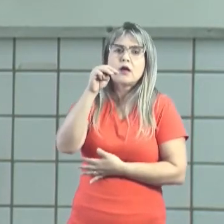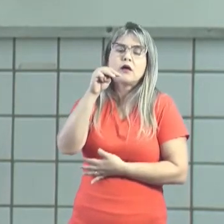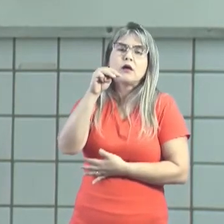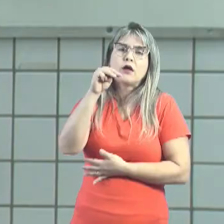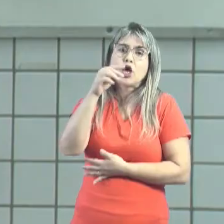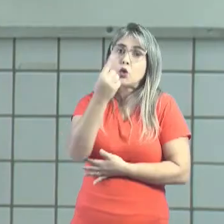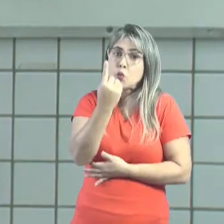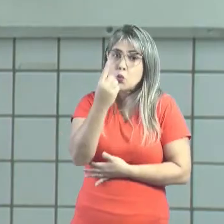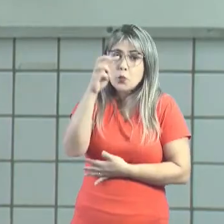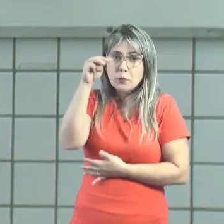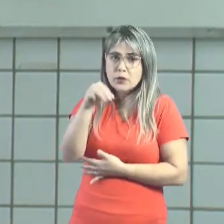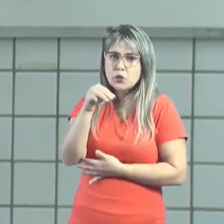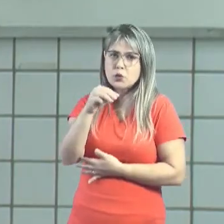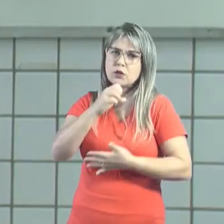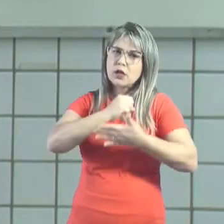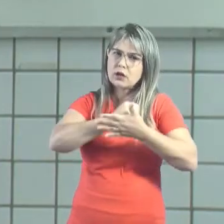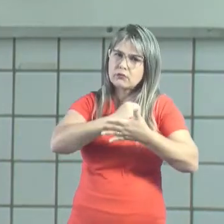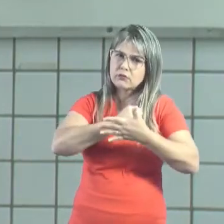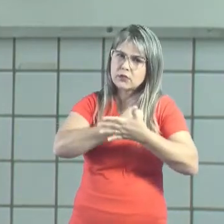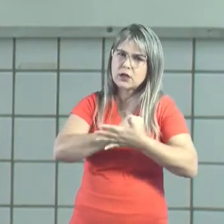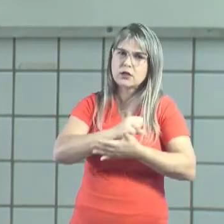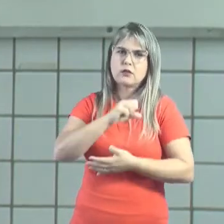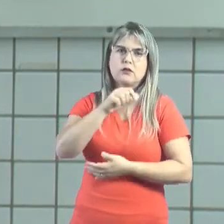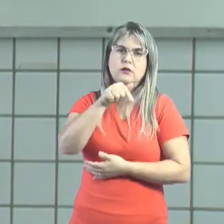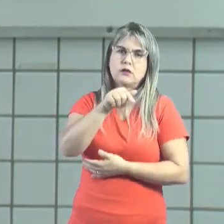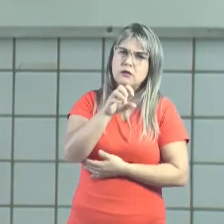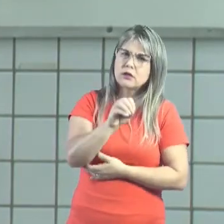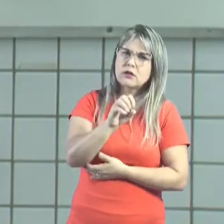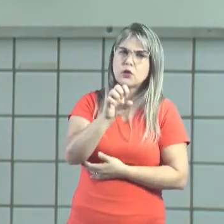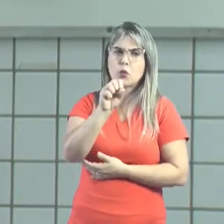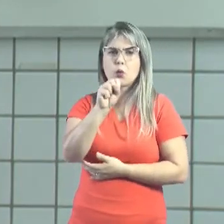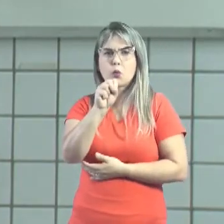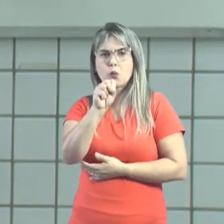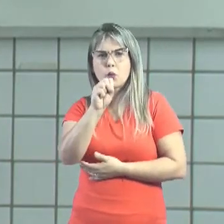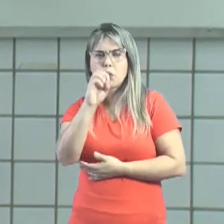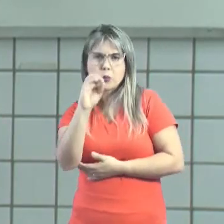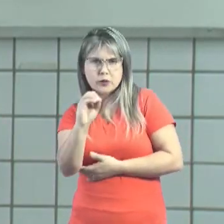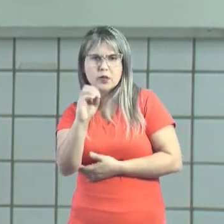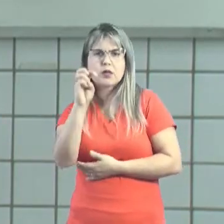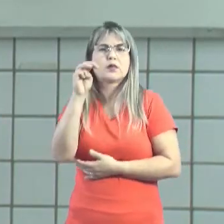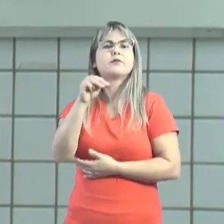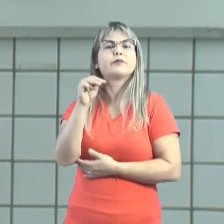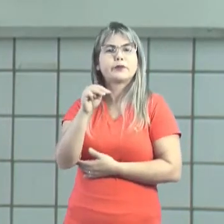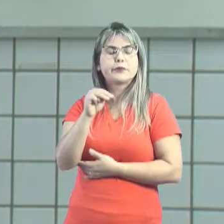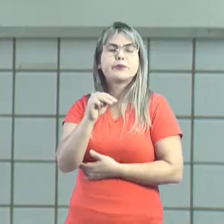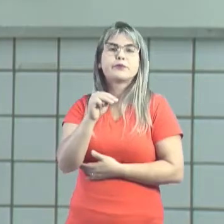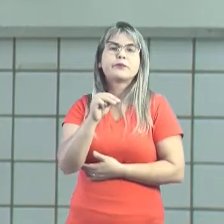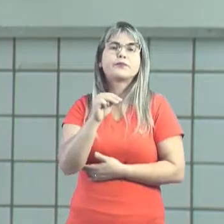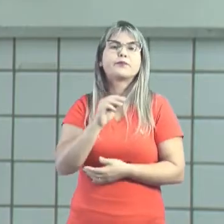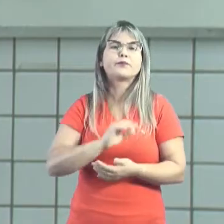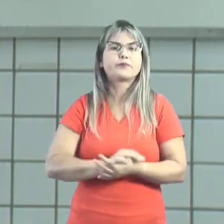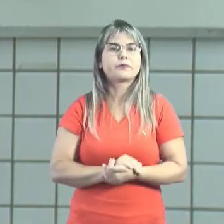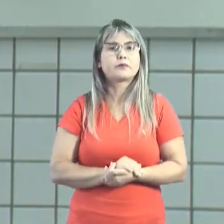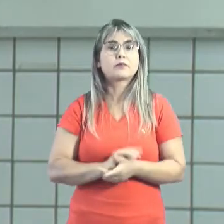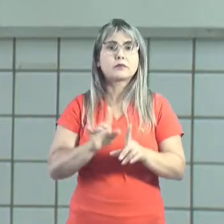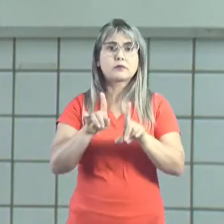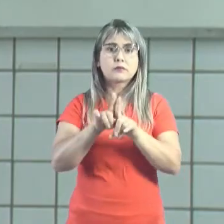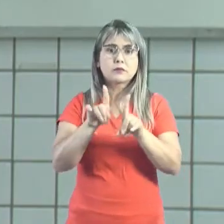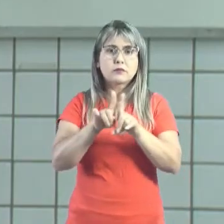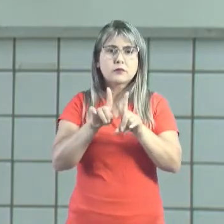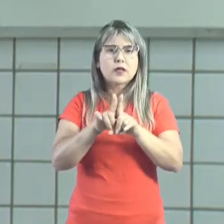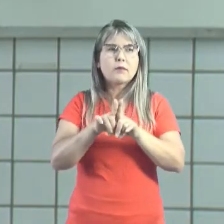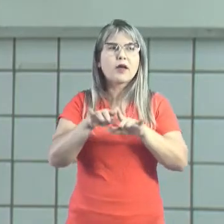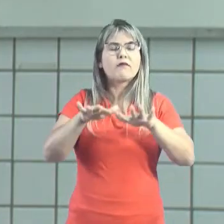essa diferença de mais ou menos 20 batimentos? Porque vai depender também da